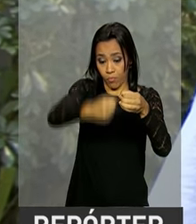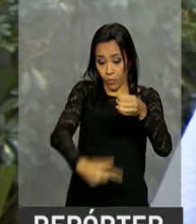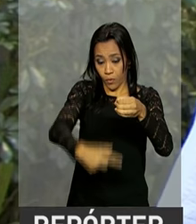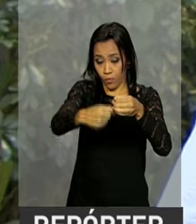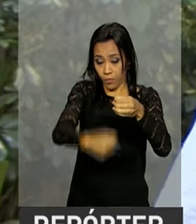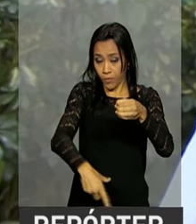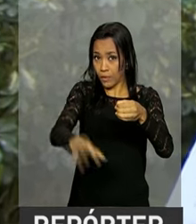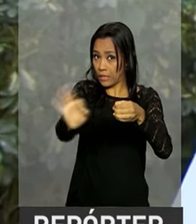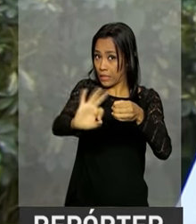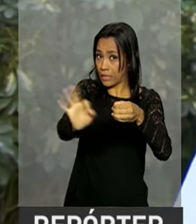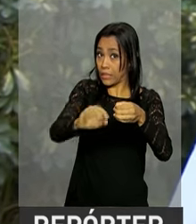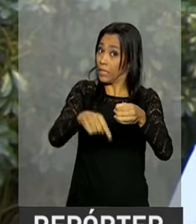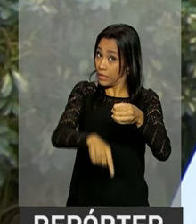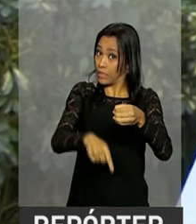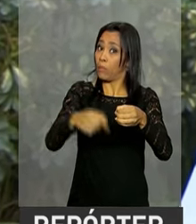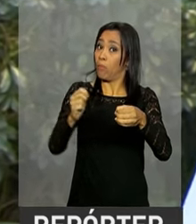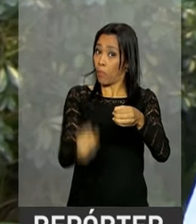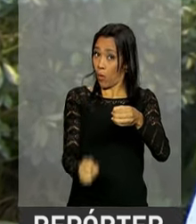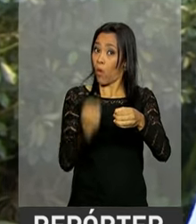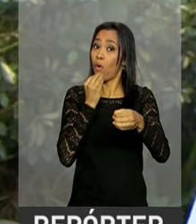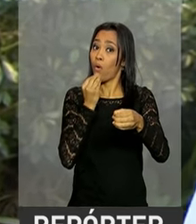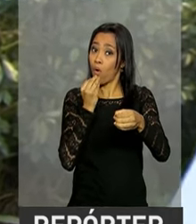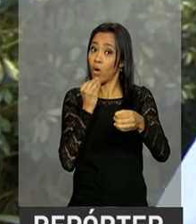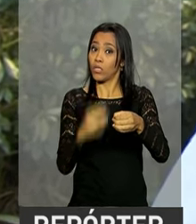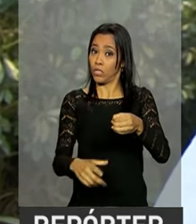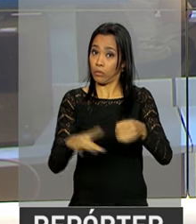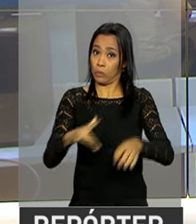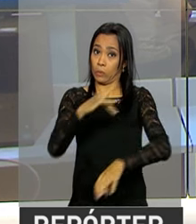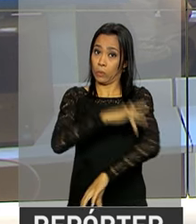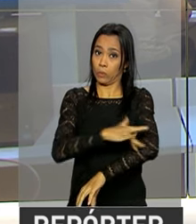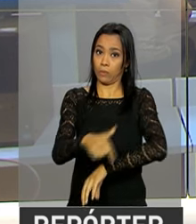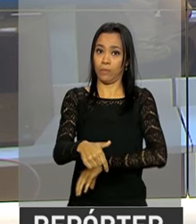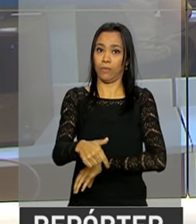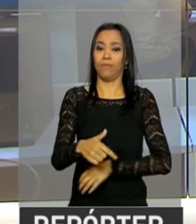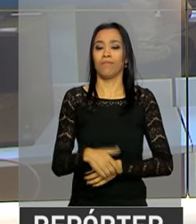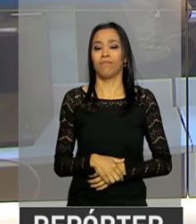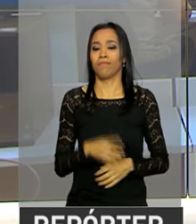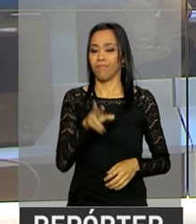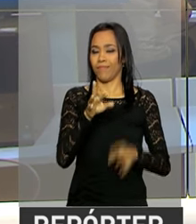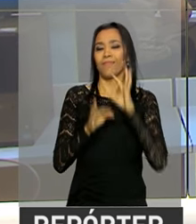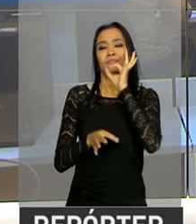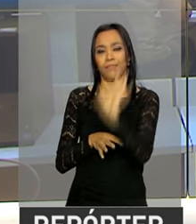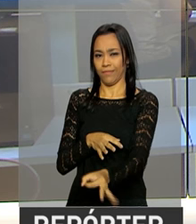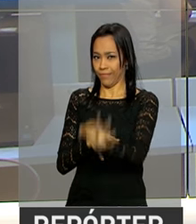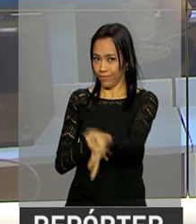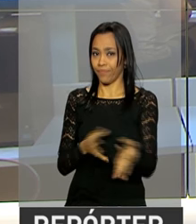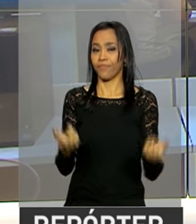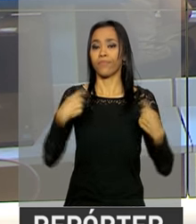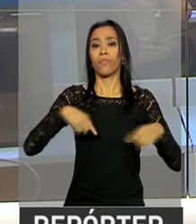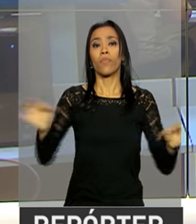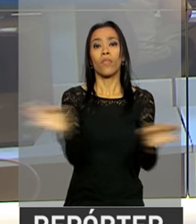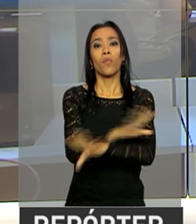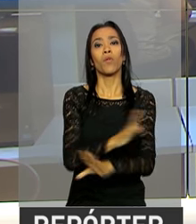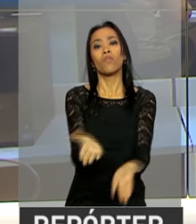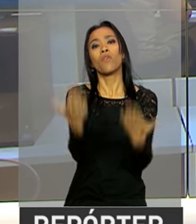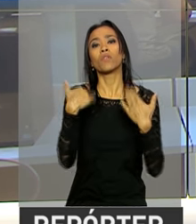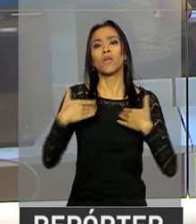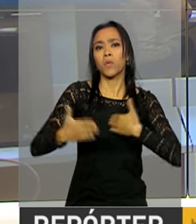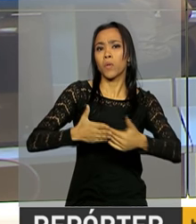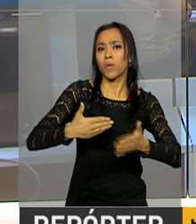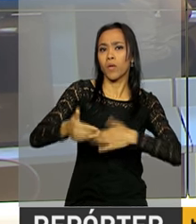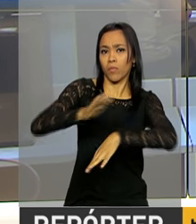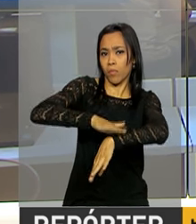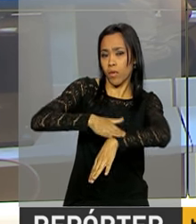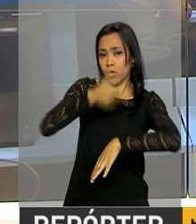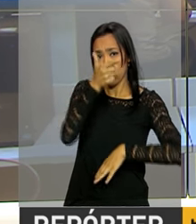pingando porque senão vai criar dengue, tá certo? E nós ficamos por aqui. Podemos voltar a qualquer